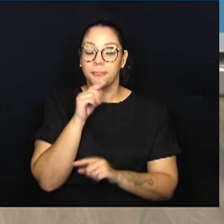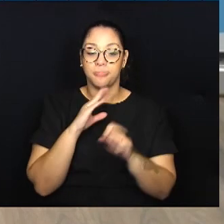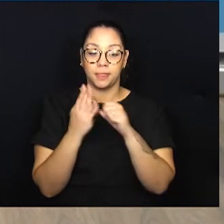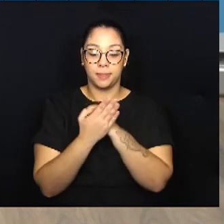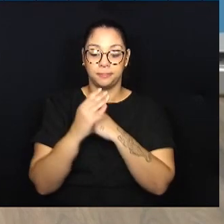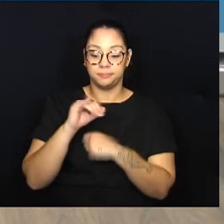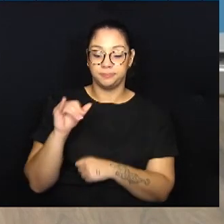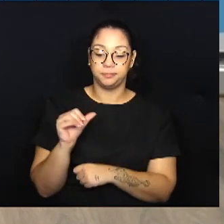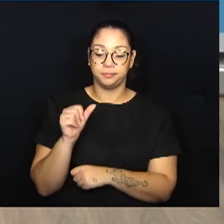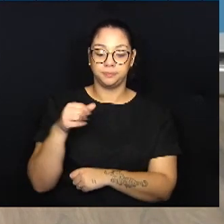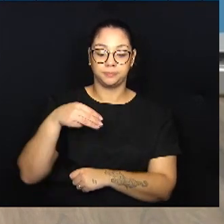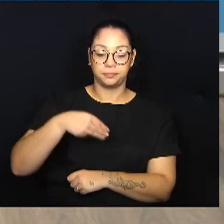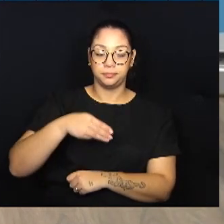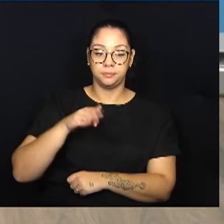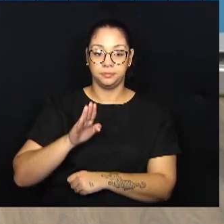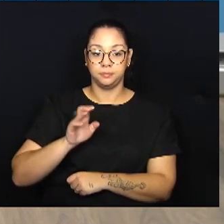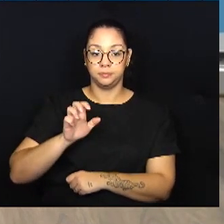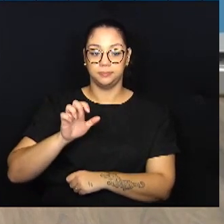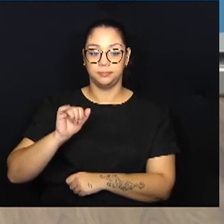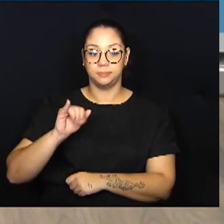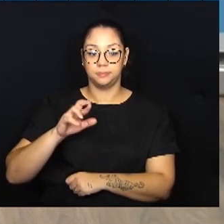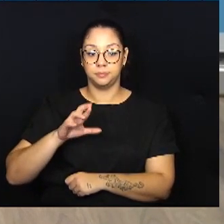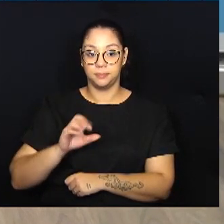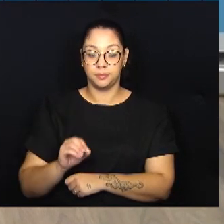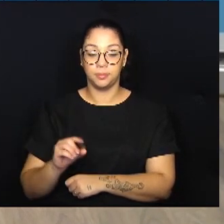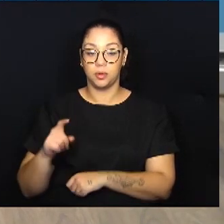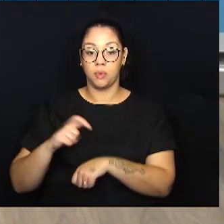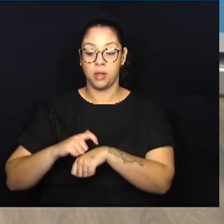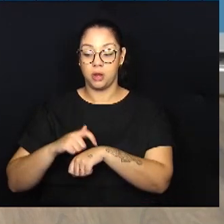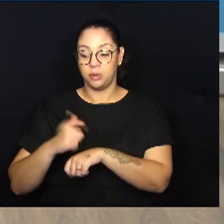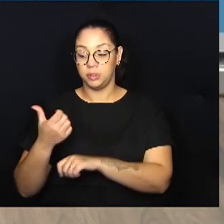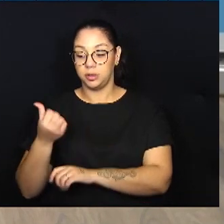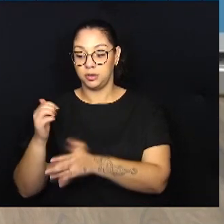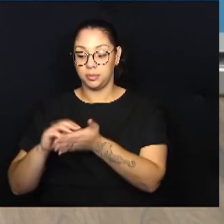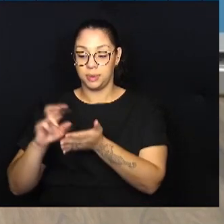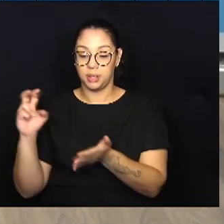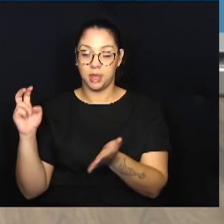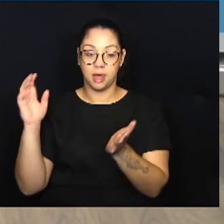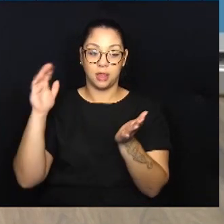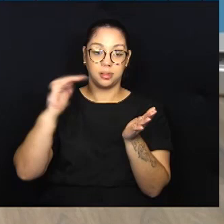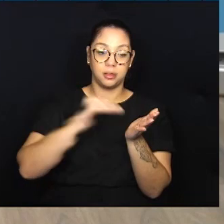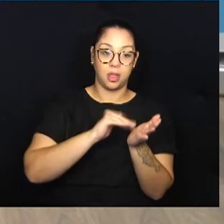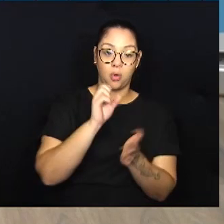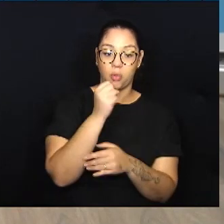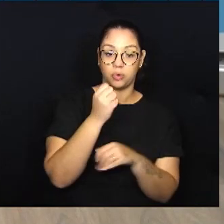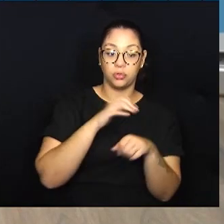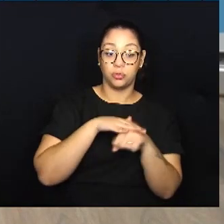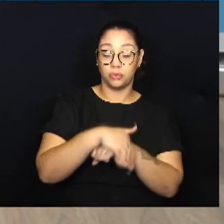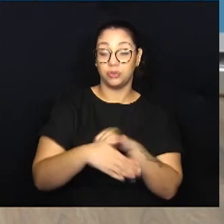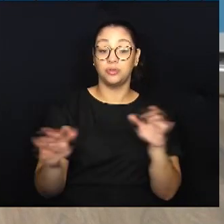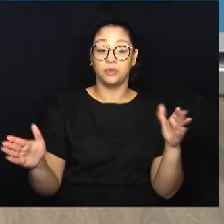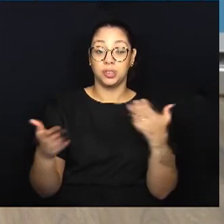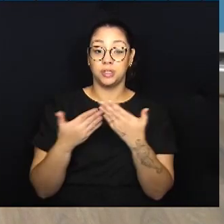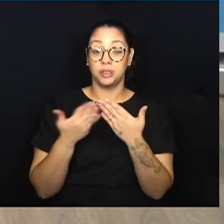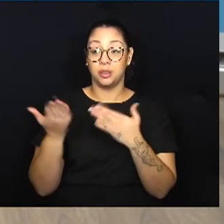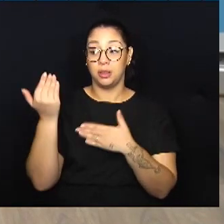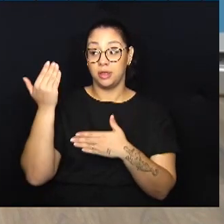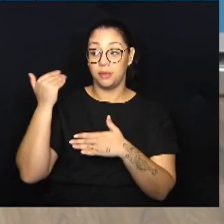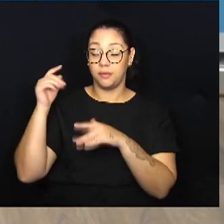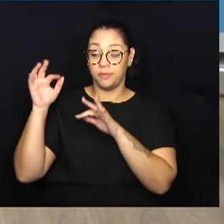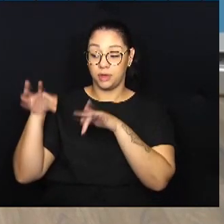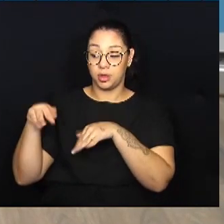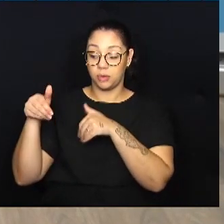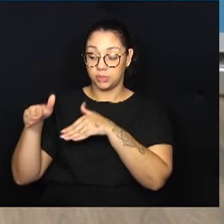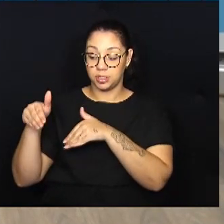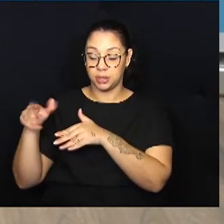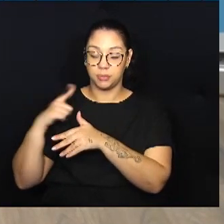volta a funcionar das 6 da manhã até as 8 horas da noite. O parque estava fechado desde o final de setembro e passou